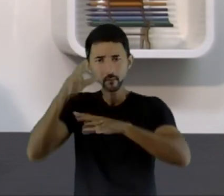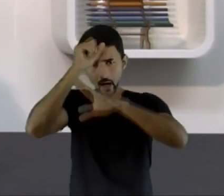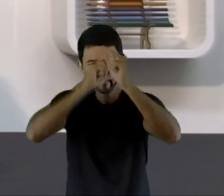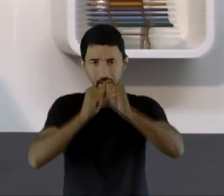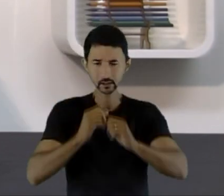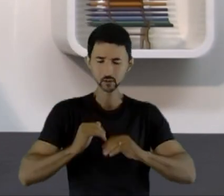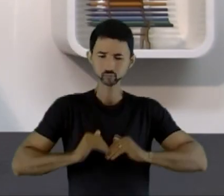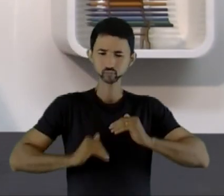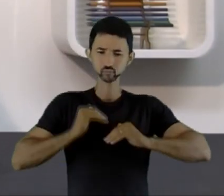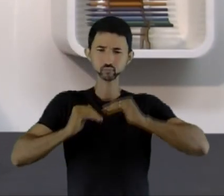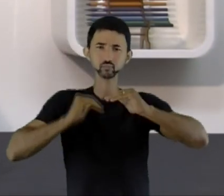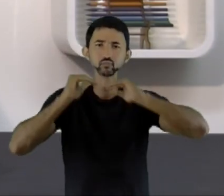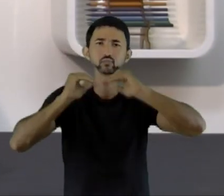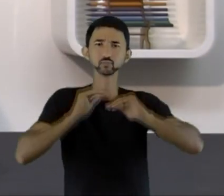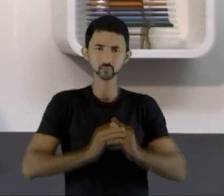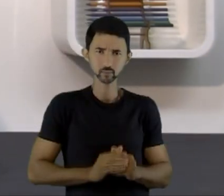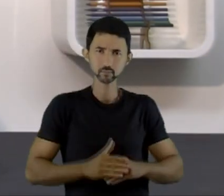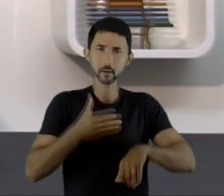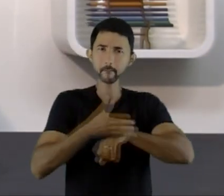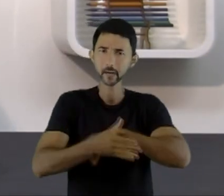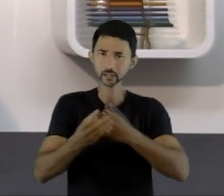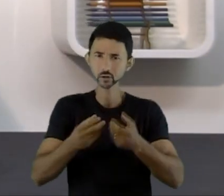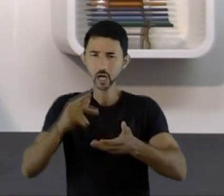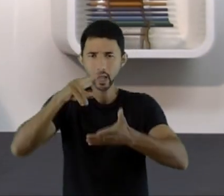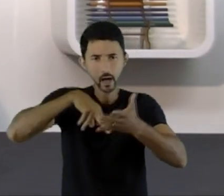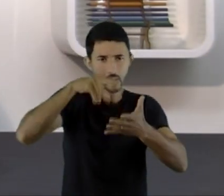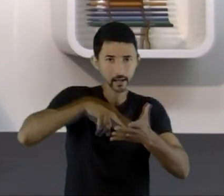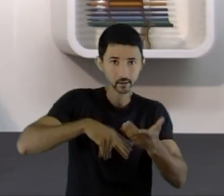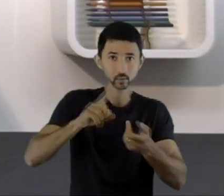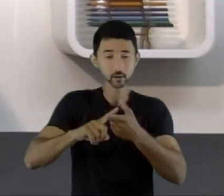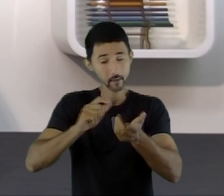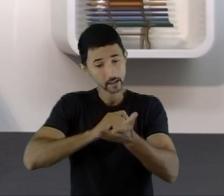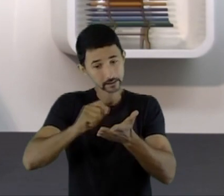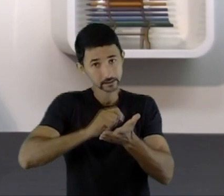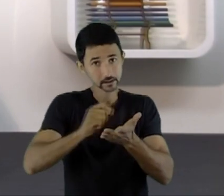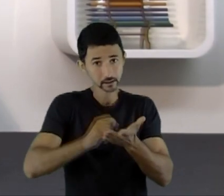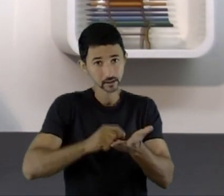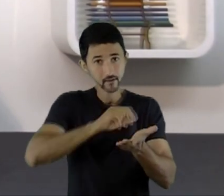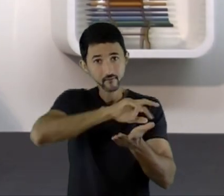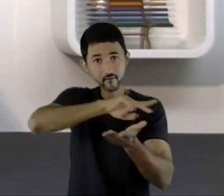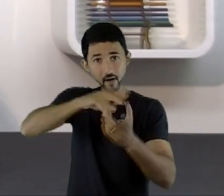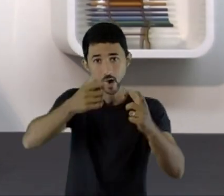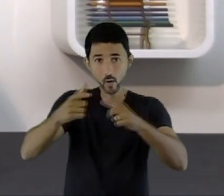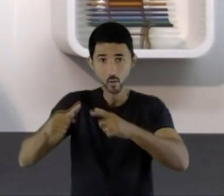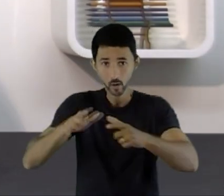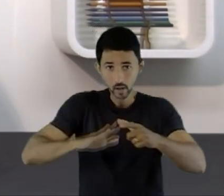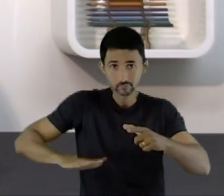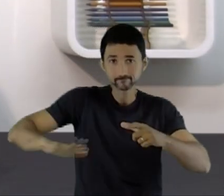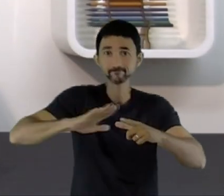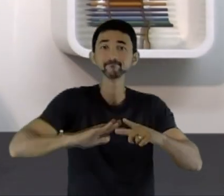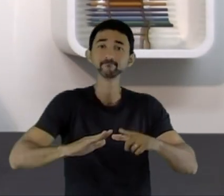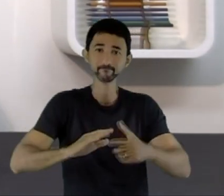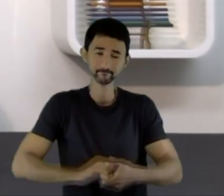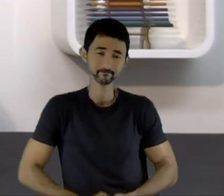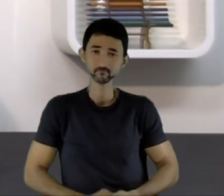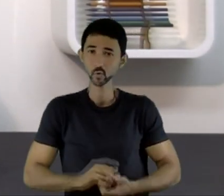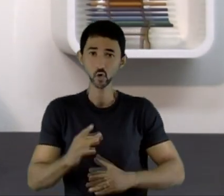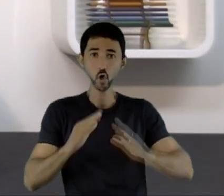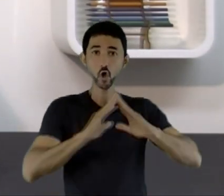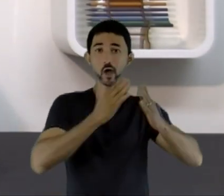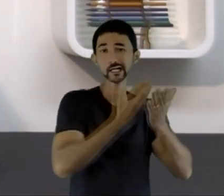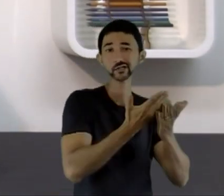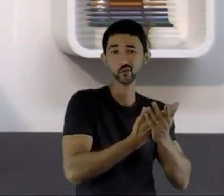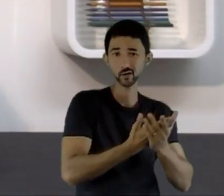como cidadão, a praticar tanto a leitura quanto a escrita em vários ambientes nossos que não são apenas